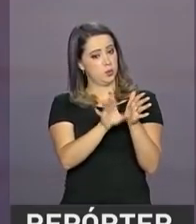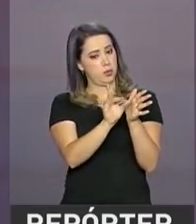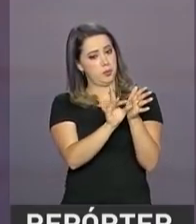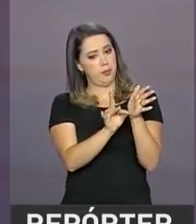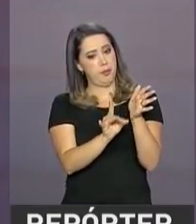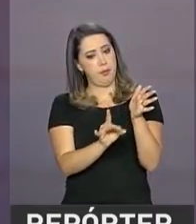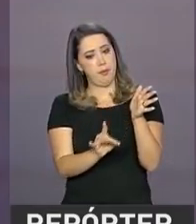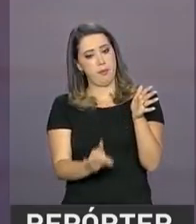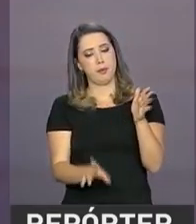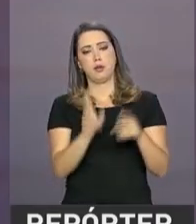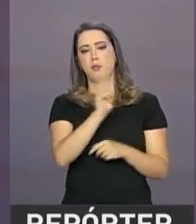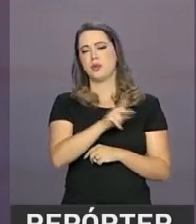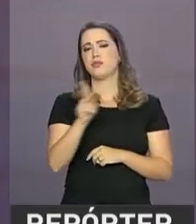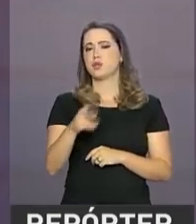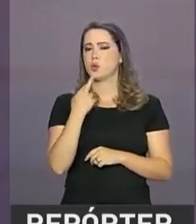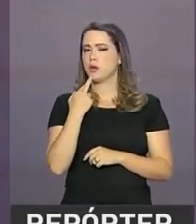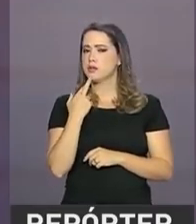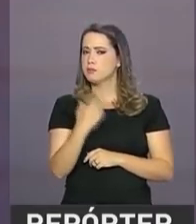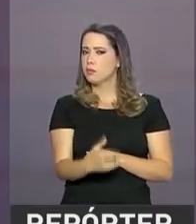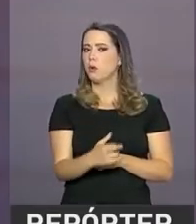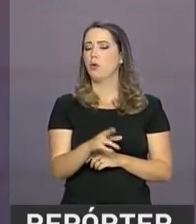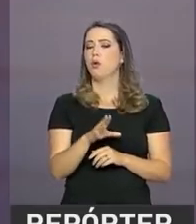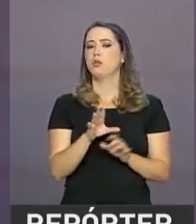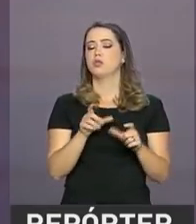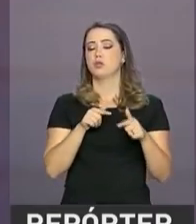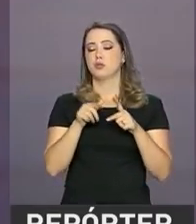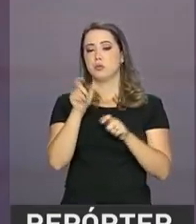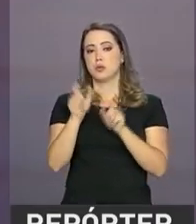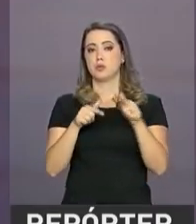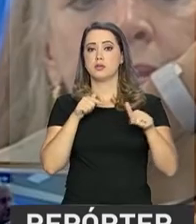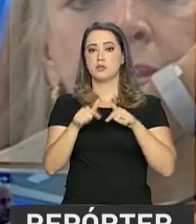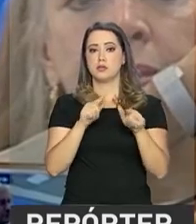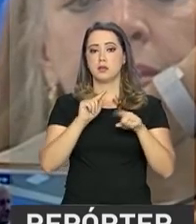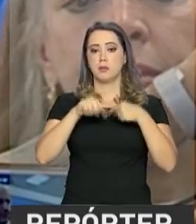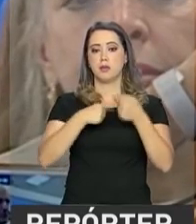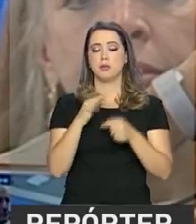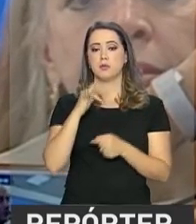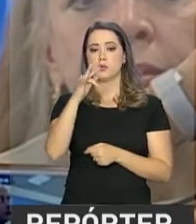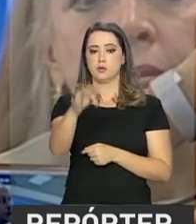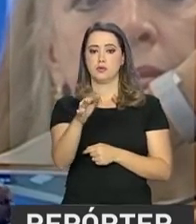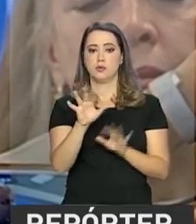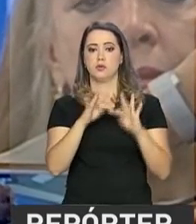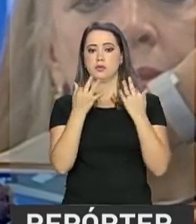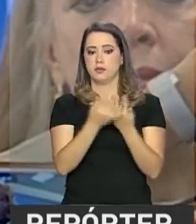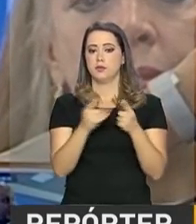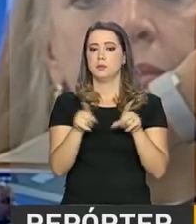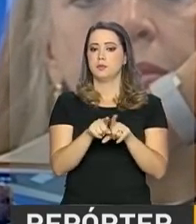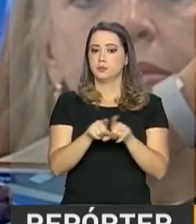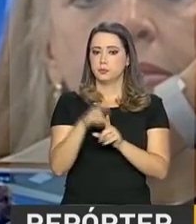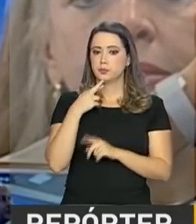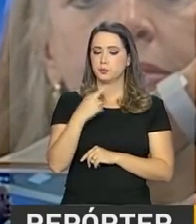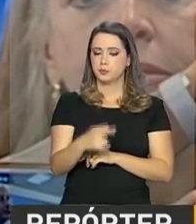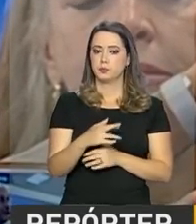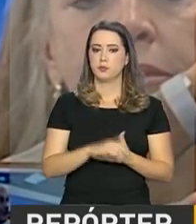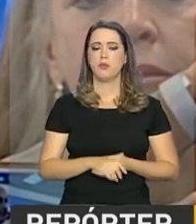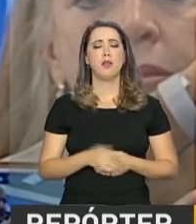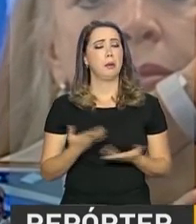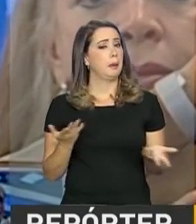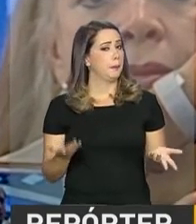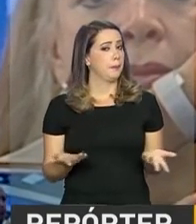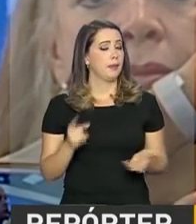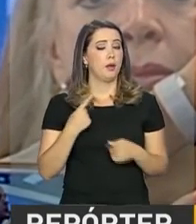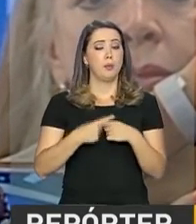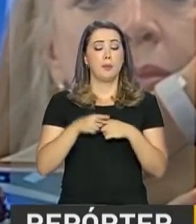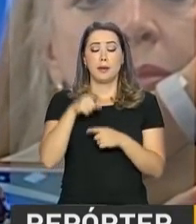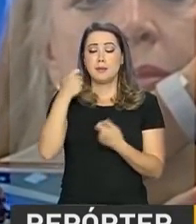instituições e no futuro também pelas famílias das Crianças você saber os fatores a qualidade daquilo que tá sendo ofertado a